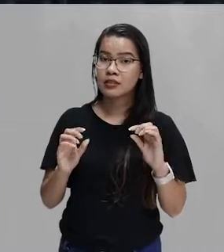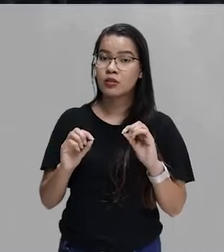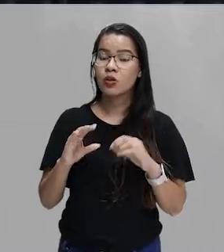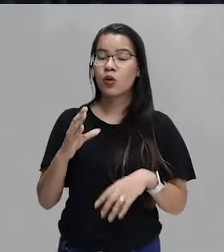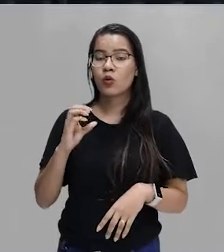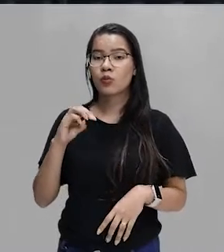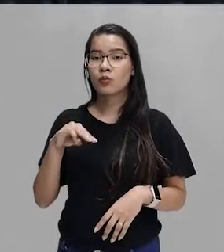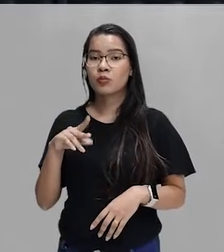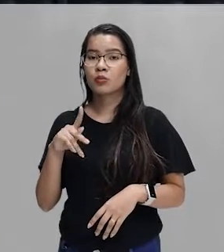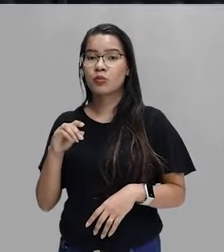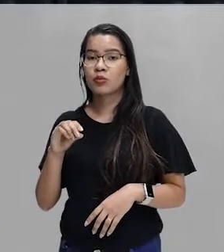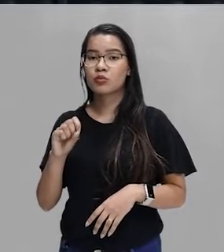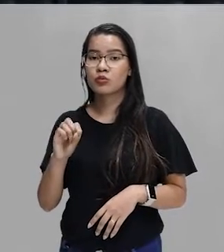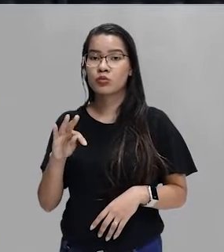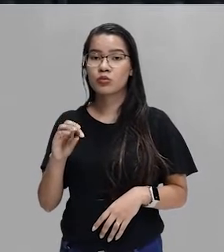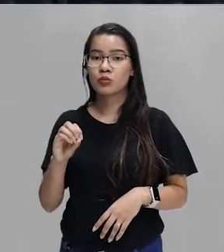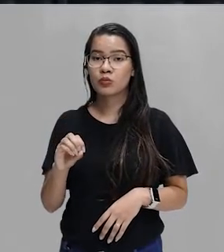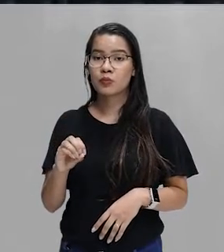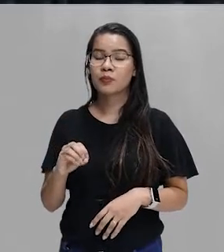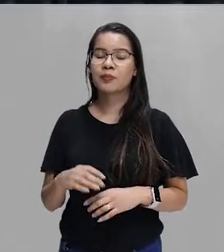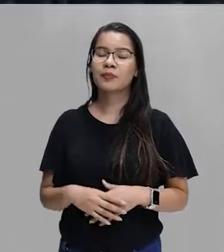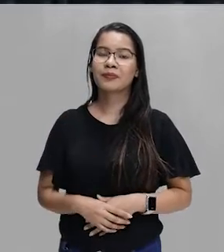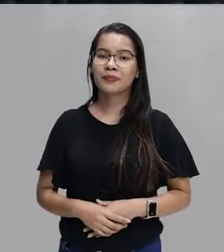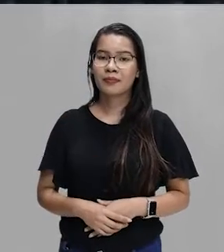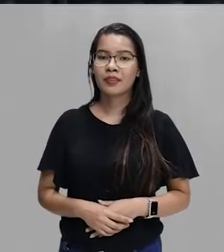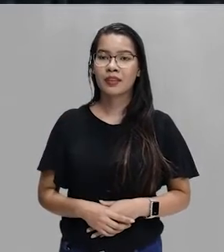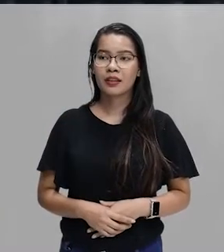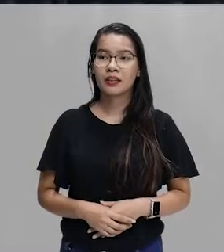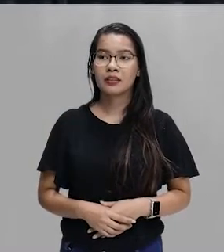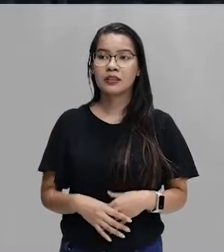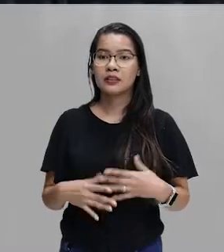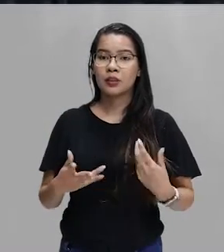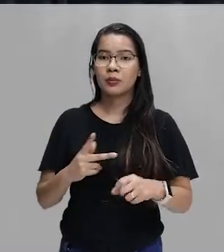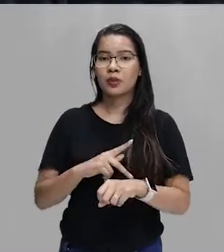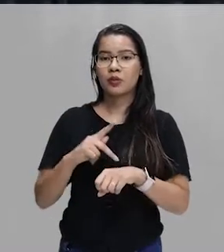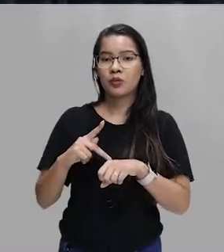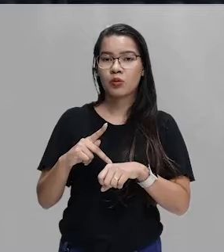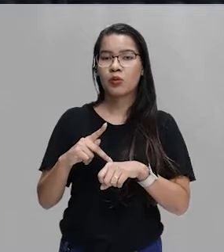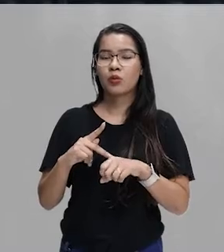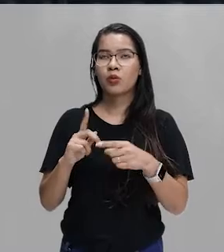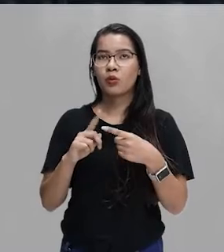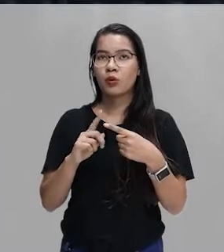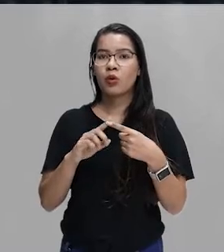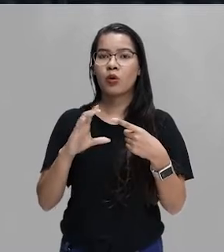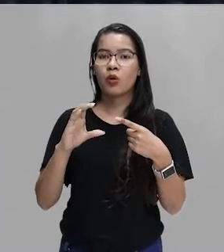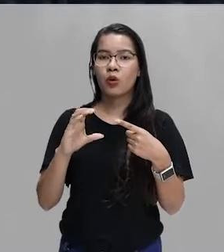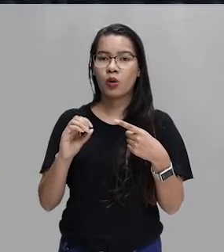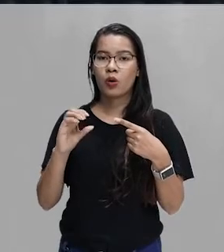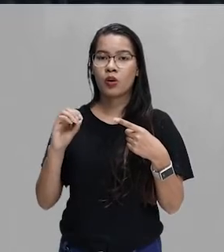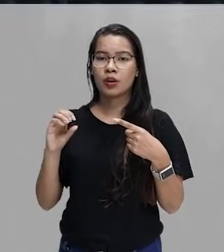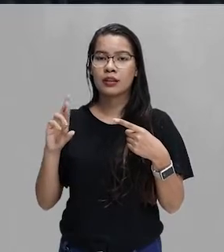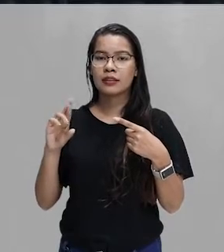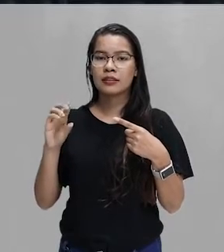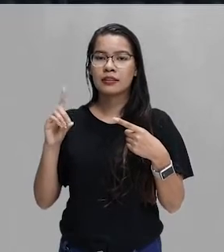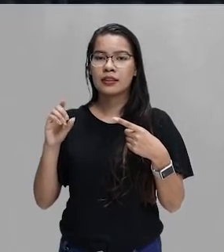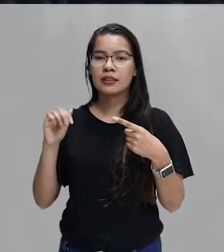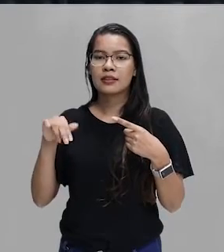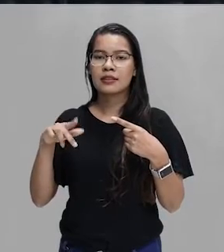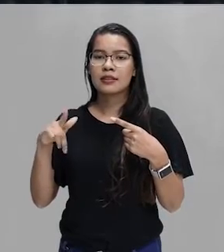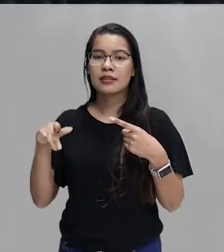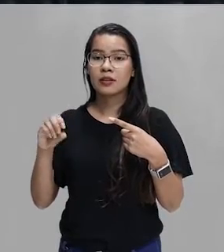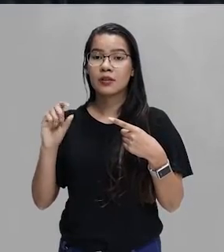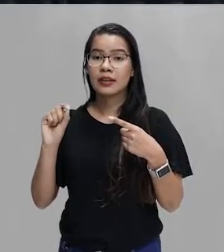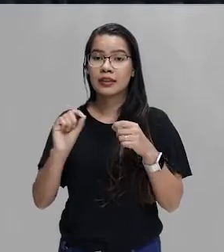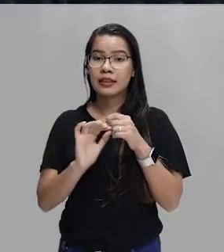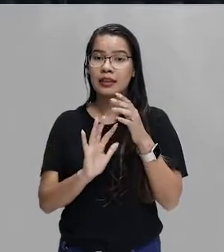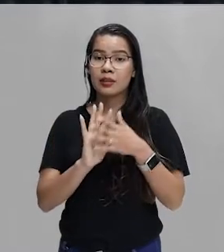coordenação e subordinação, né? Período composto por coordenação é aquele formado por